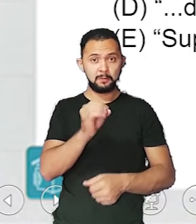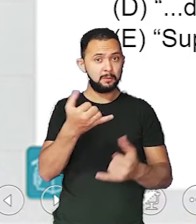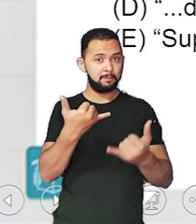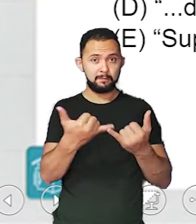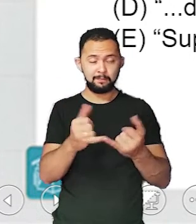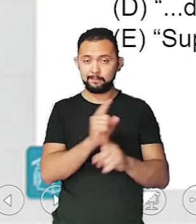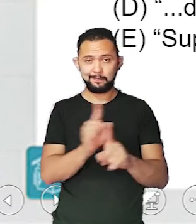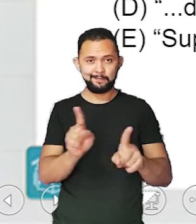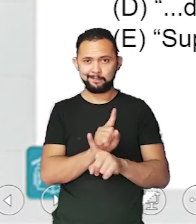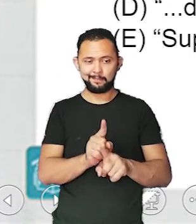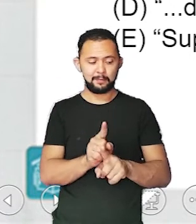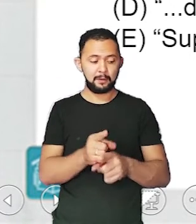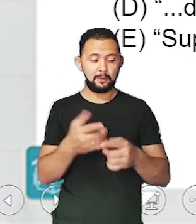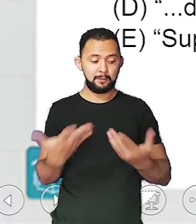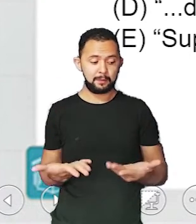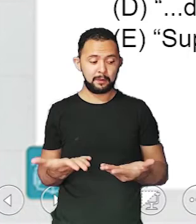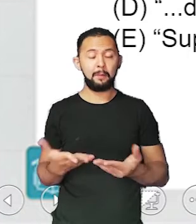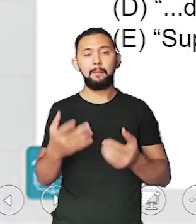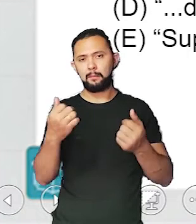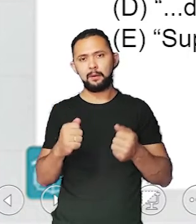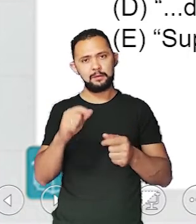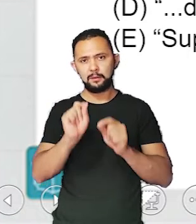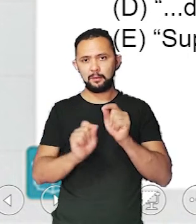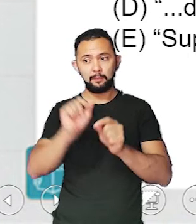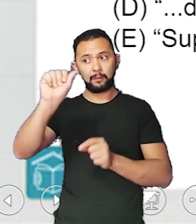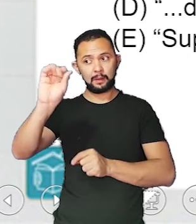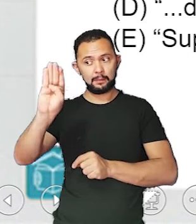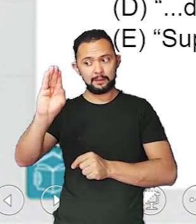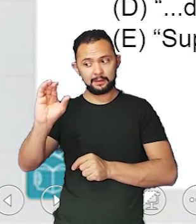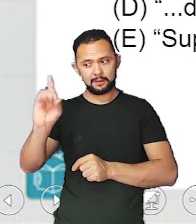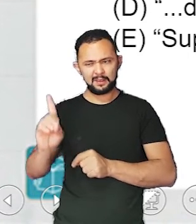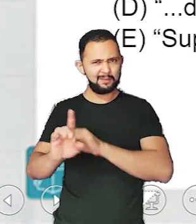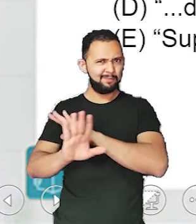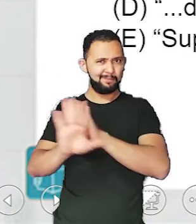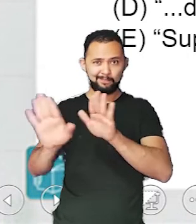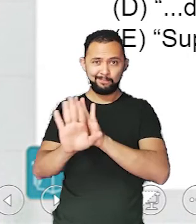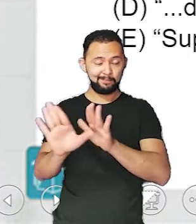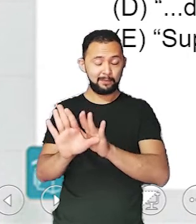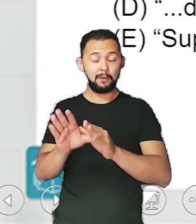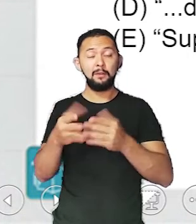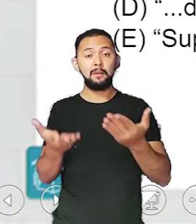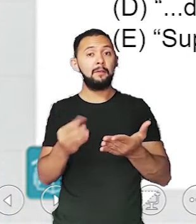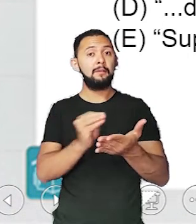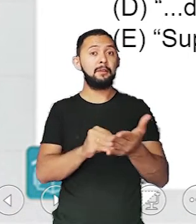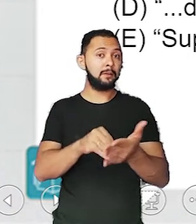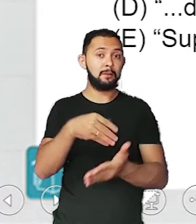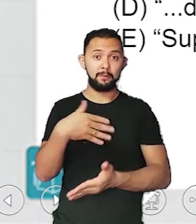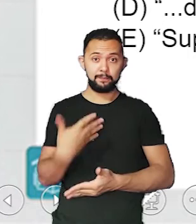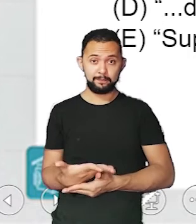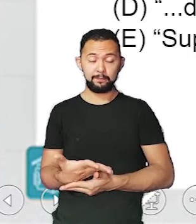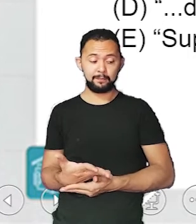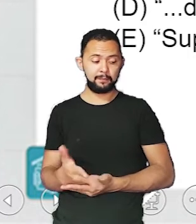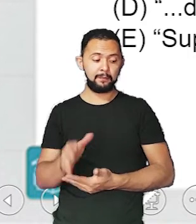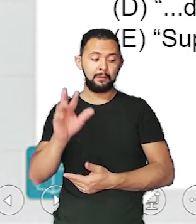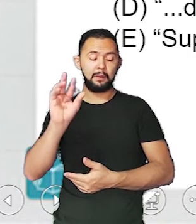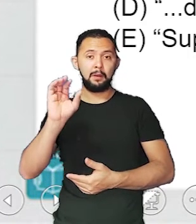indo embora. Certo? Posso até eliminar, né? Se essa aqui desse certo, era para essa também dar certo. Então eu posso eliminar essas duas aqui. Ok? Essas